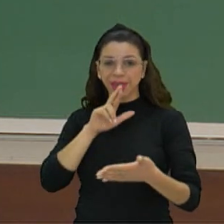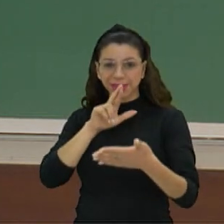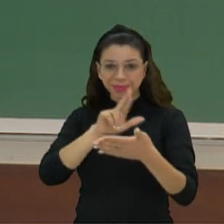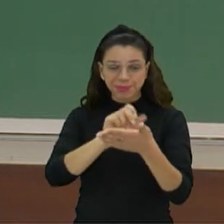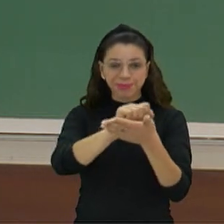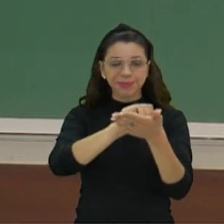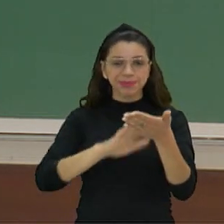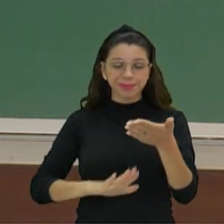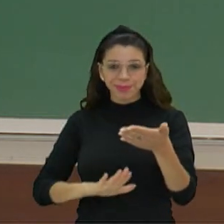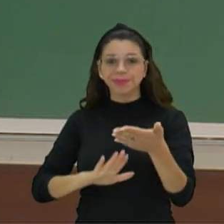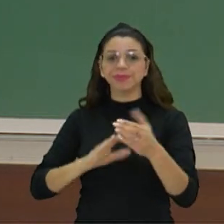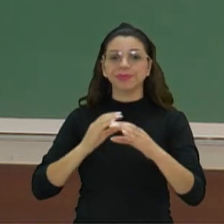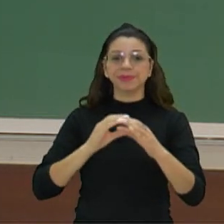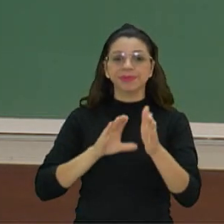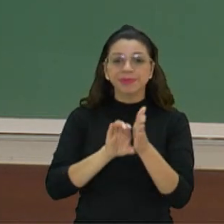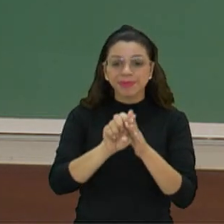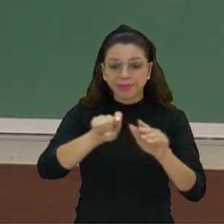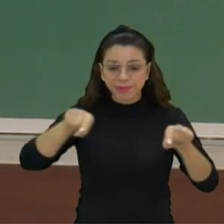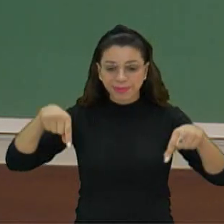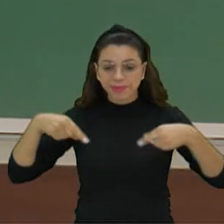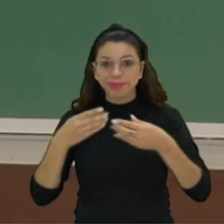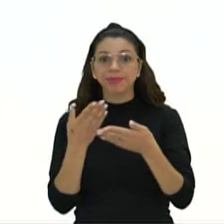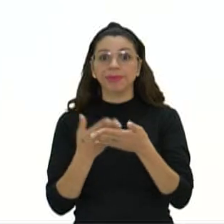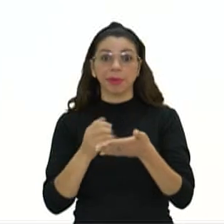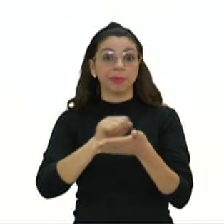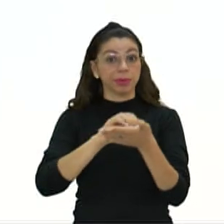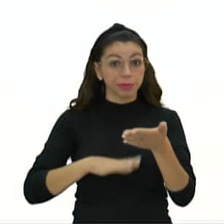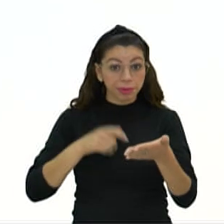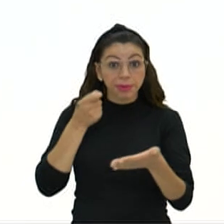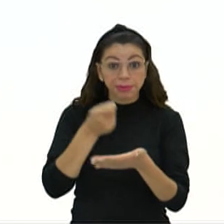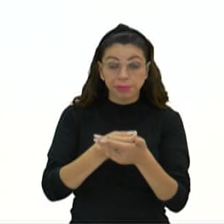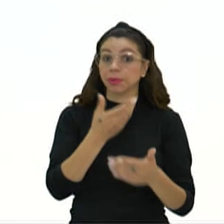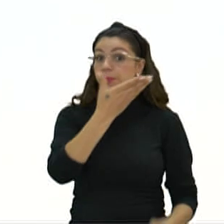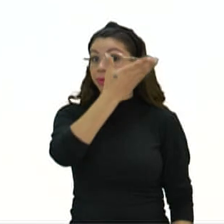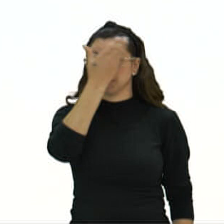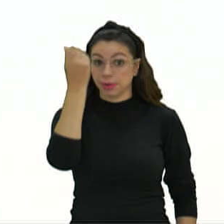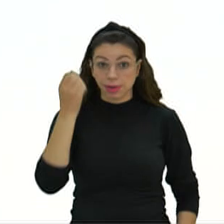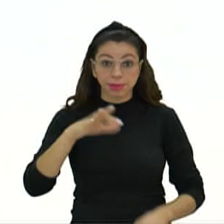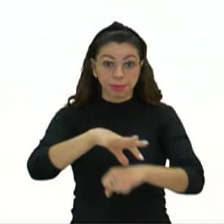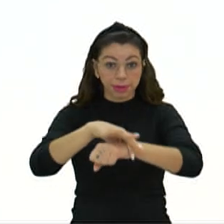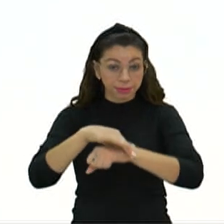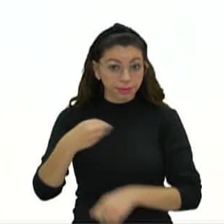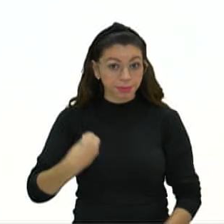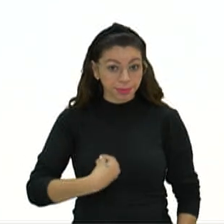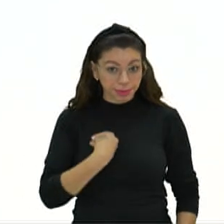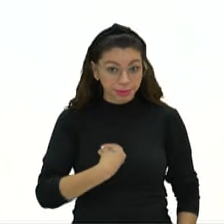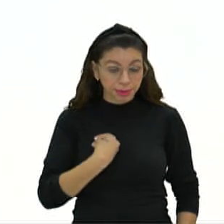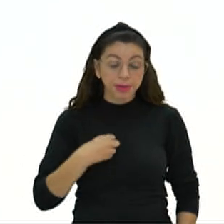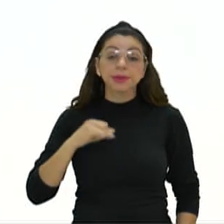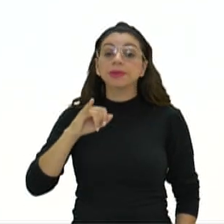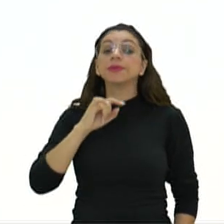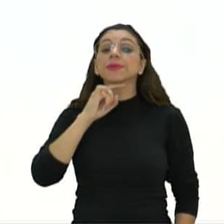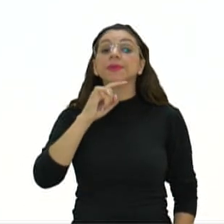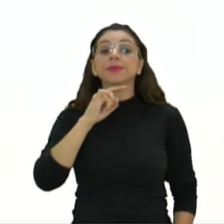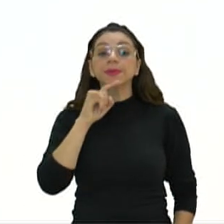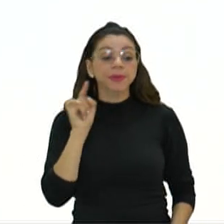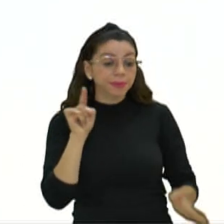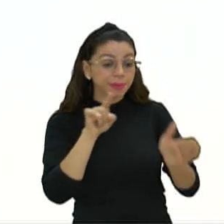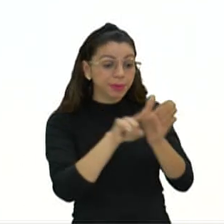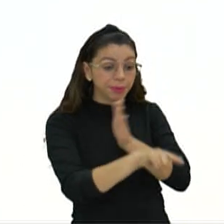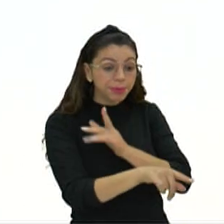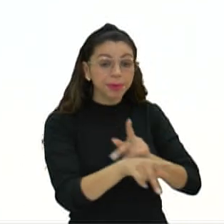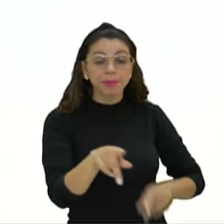para marcar a sua presença, aquela atividade obrigatória, não esqueçam, tá? Caso tenham dúvidas, entre em contato com o